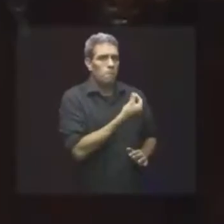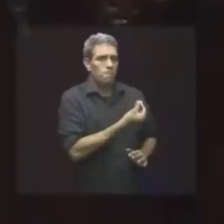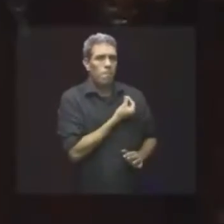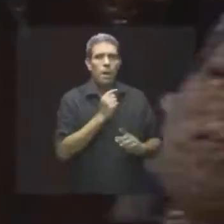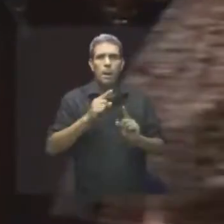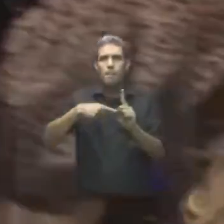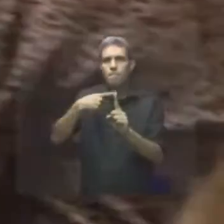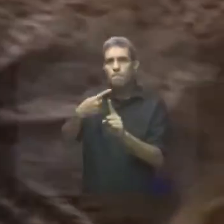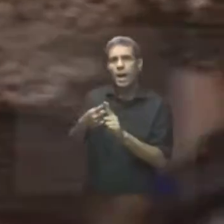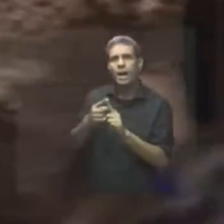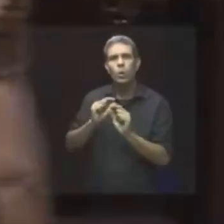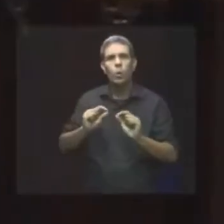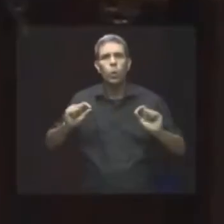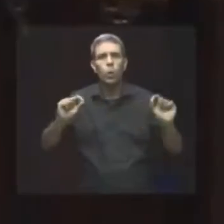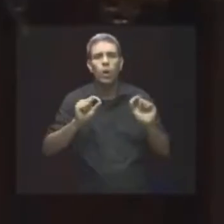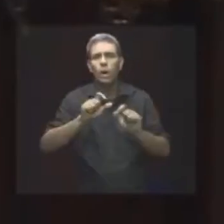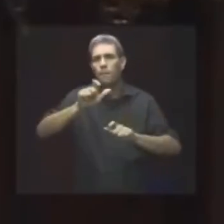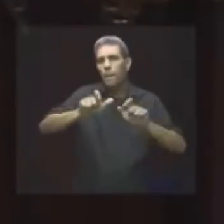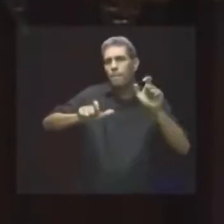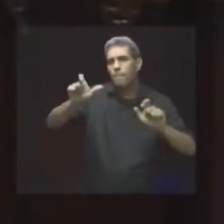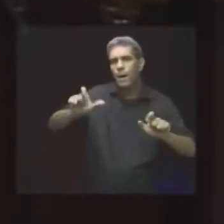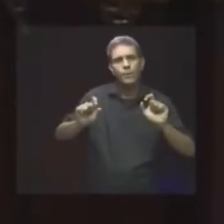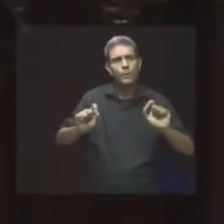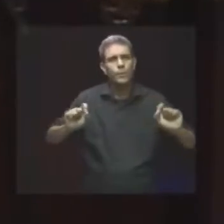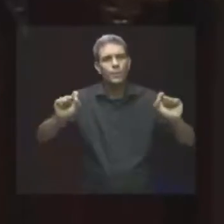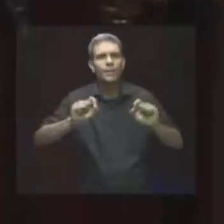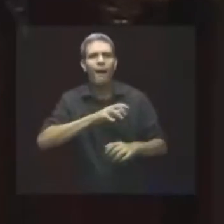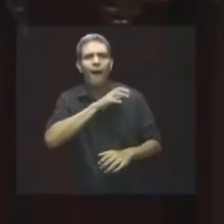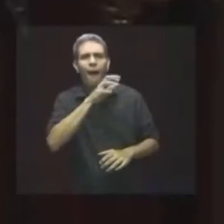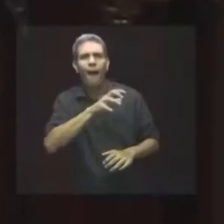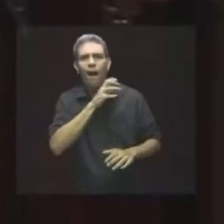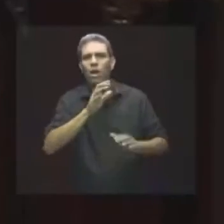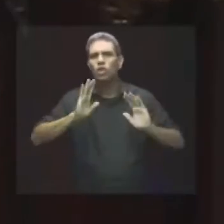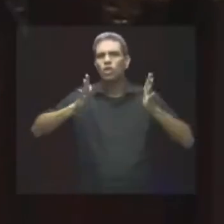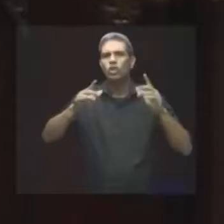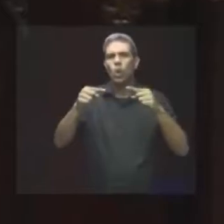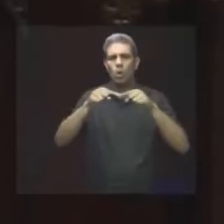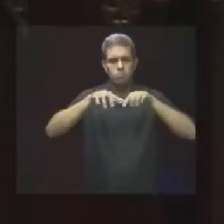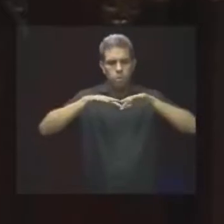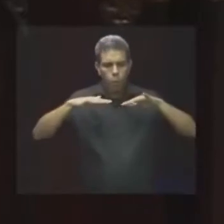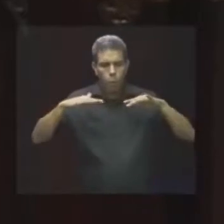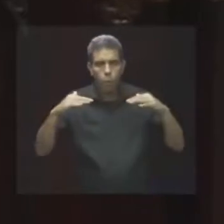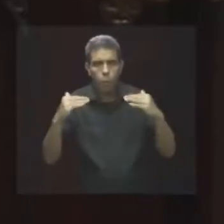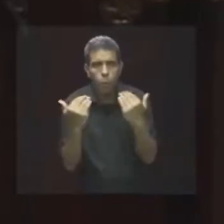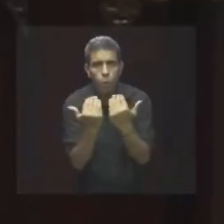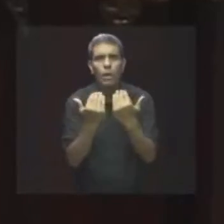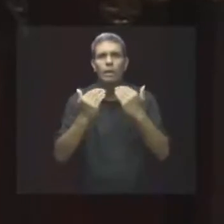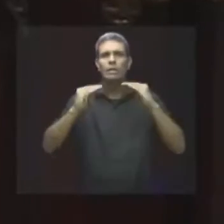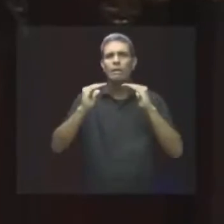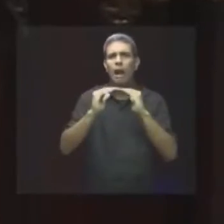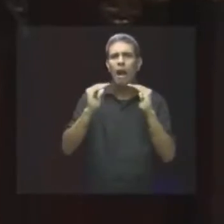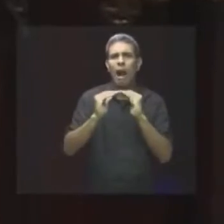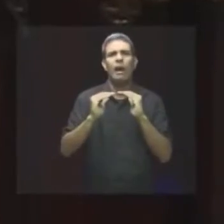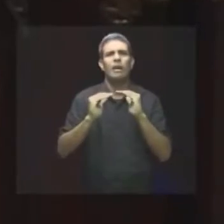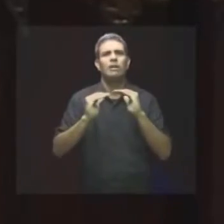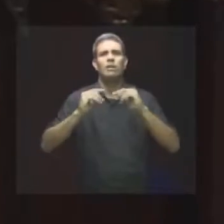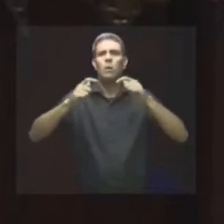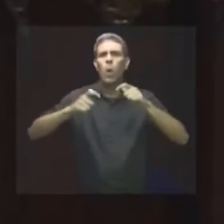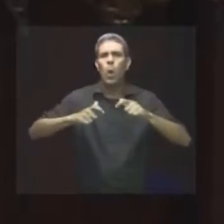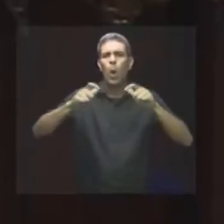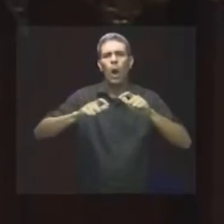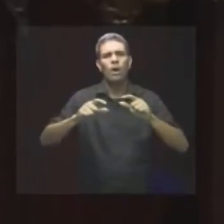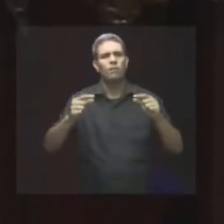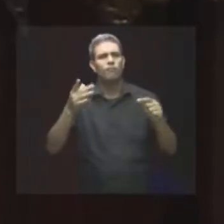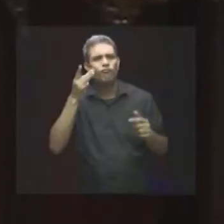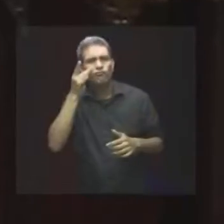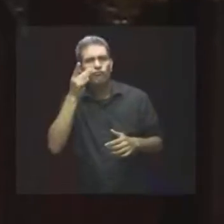do evento, quanto para aquelas pessoas ou aqueles animais que estão no entorno do evento, nas suas casas, nas suas moradias,